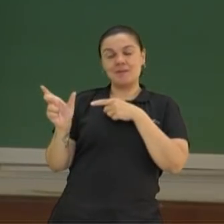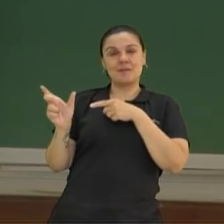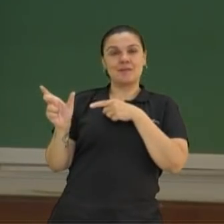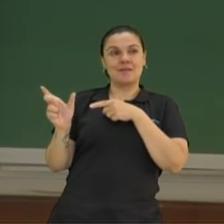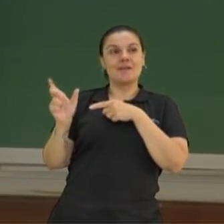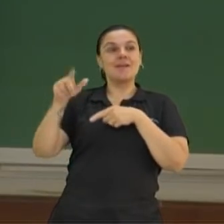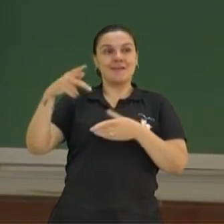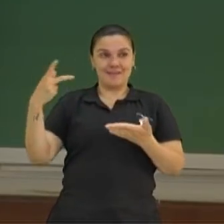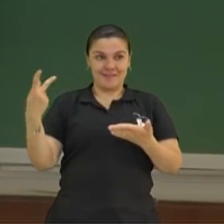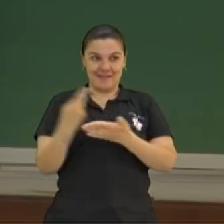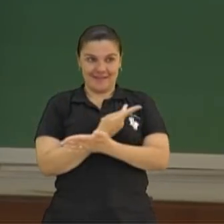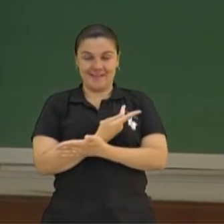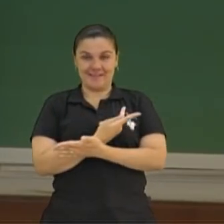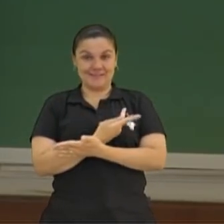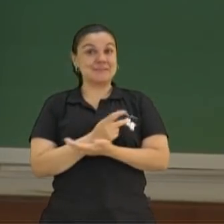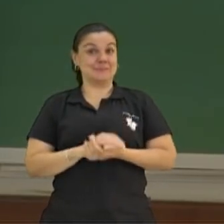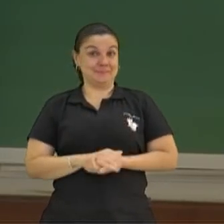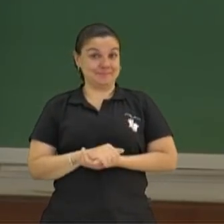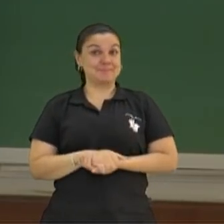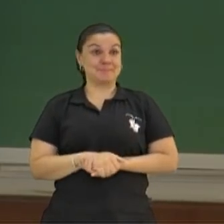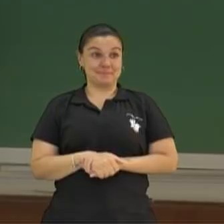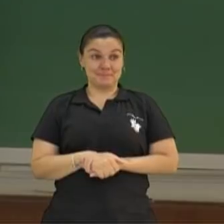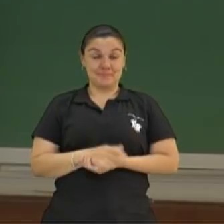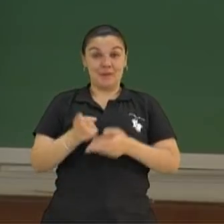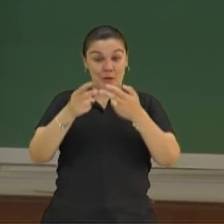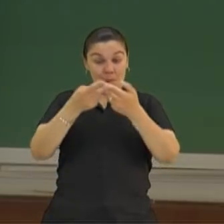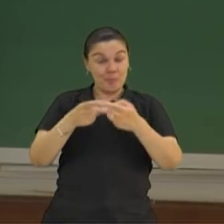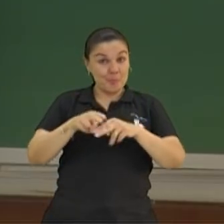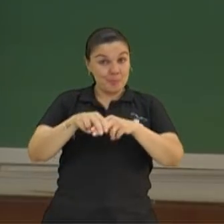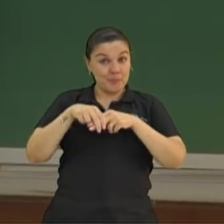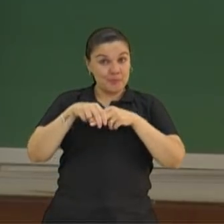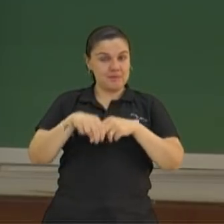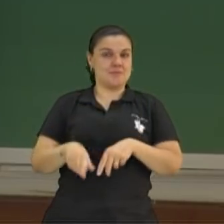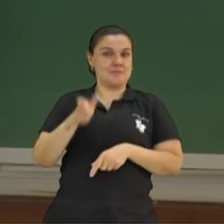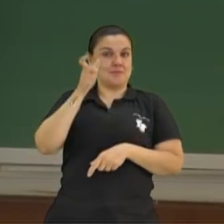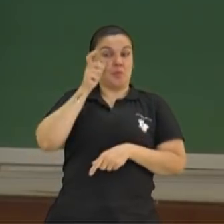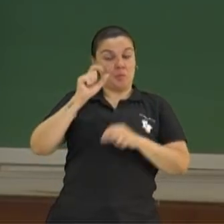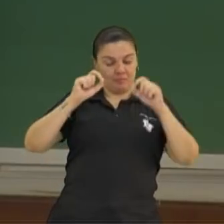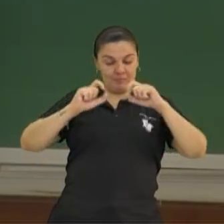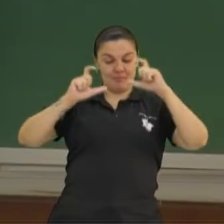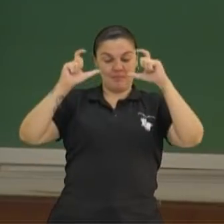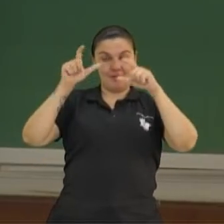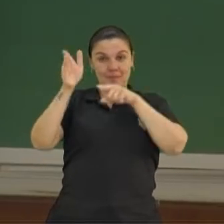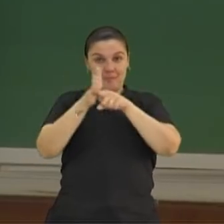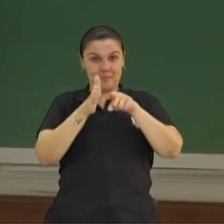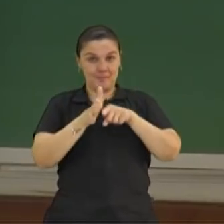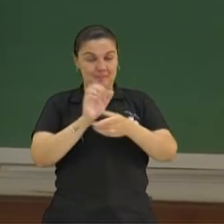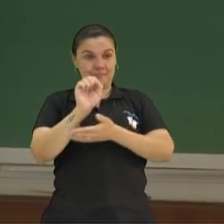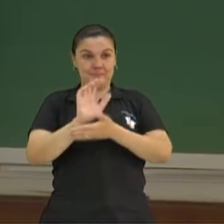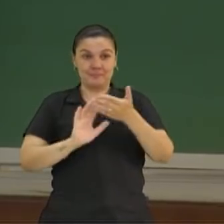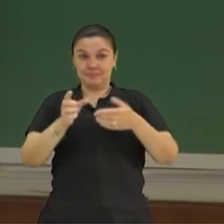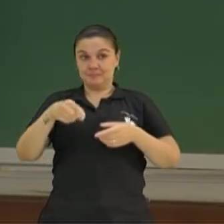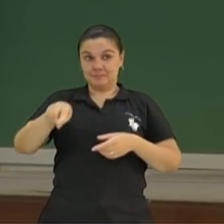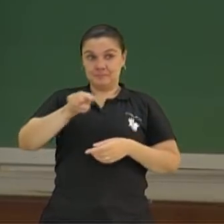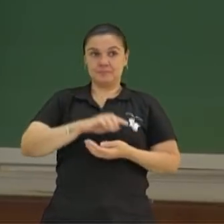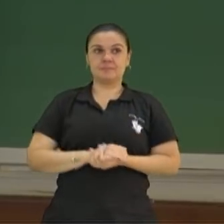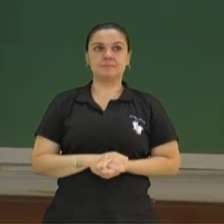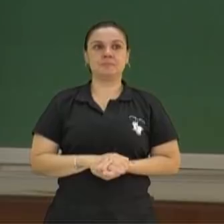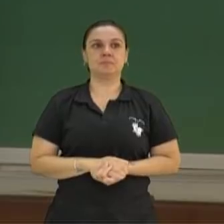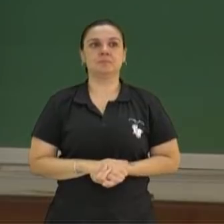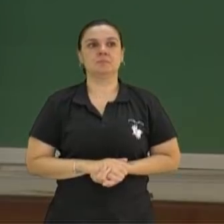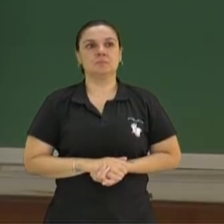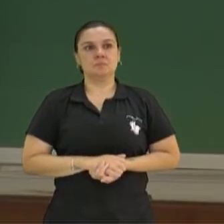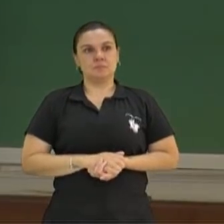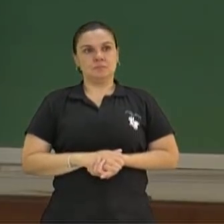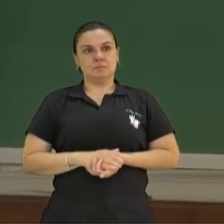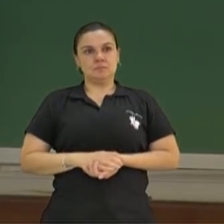as questões geralmente estão erradas. Por isso, preste atenção na hora de resolver as questões que forem aparecendo para você. Agora a gente